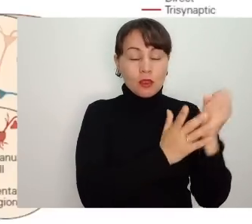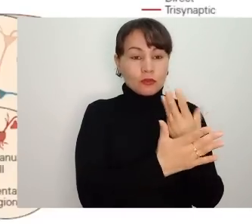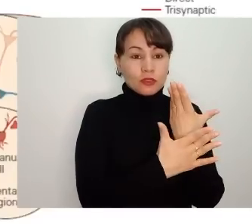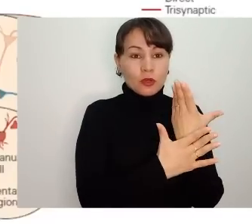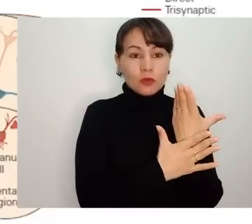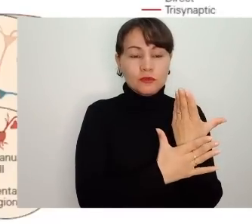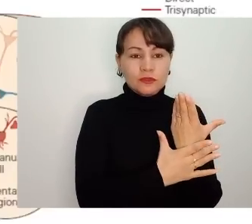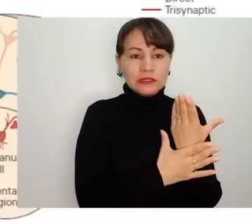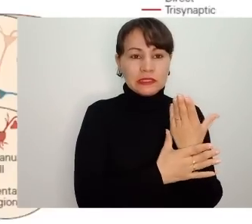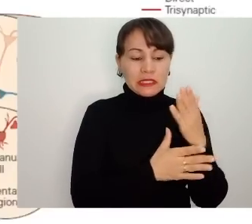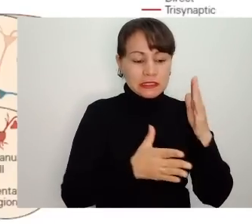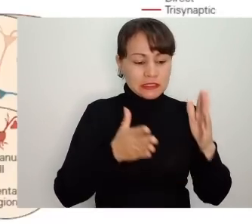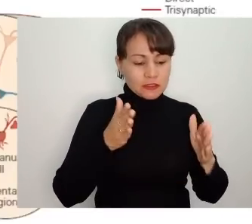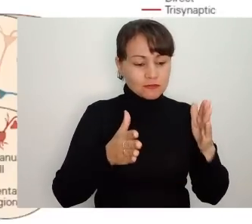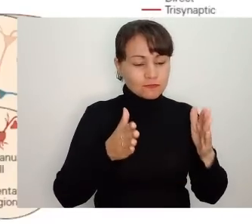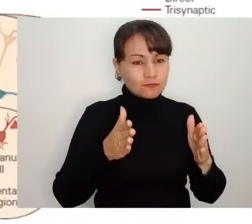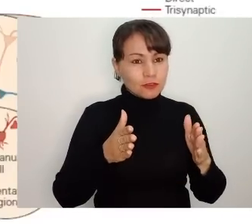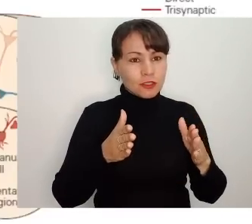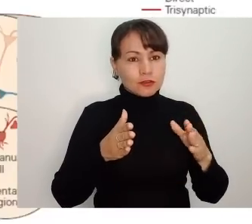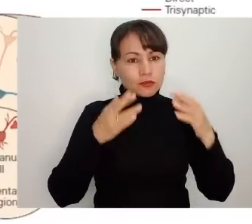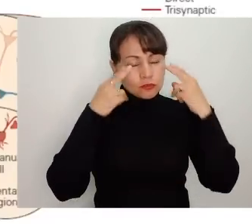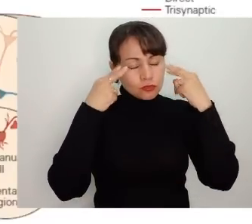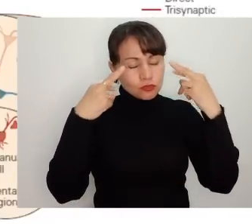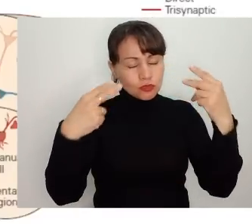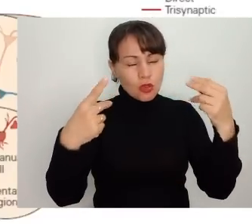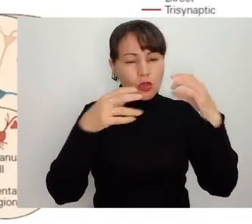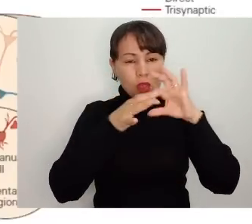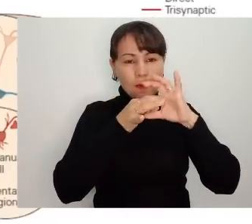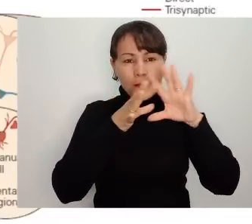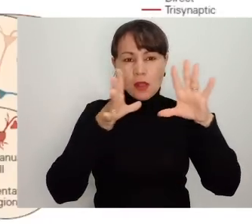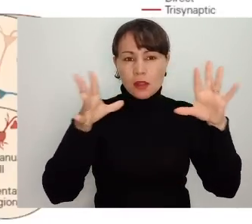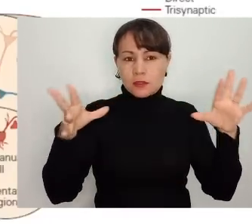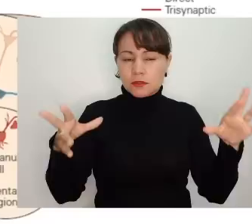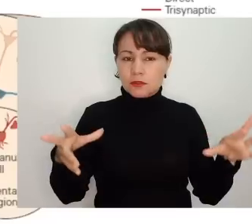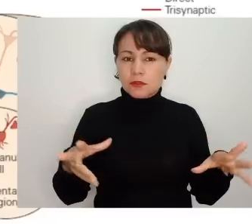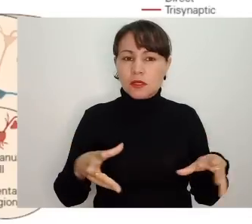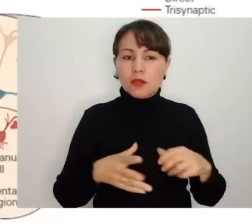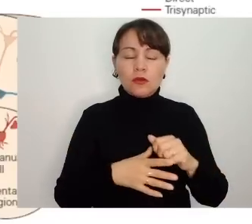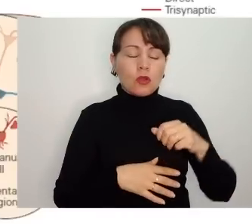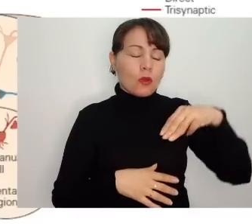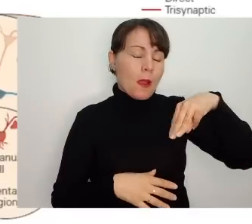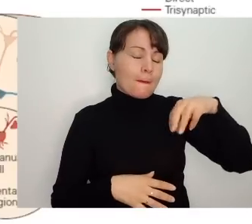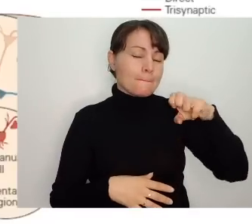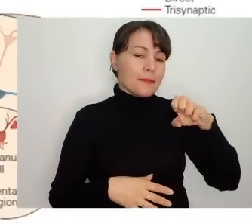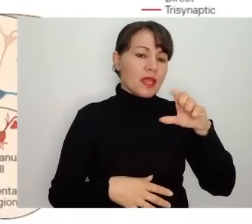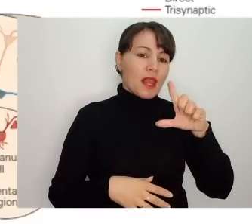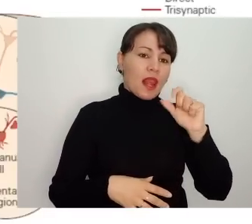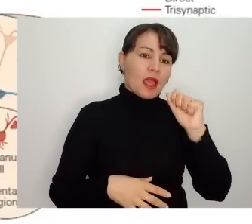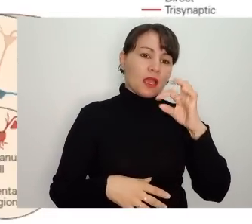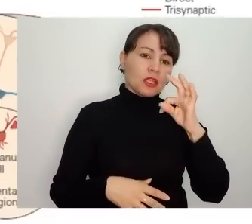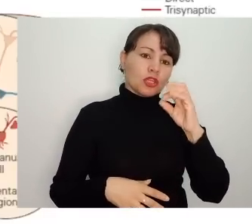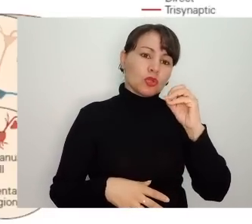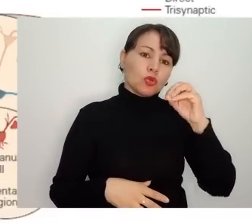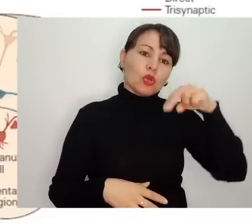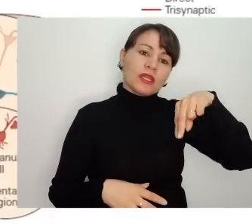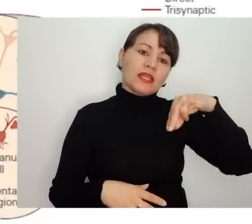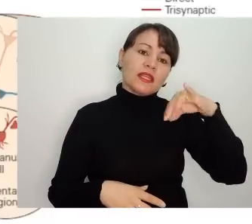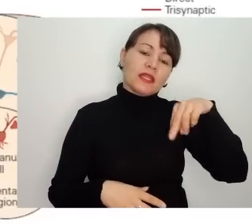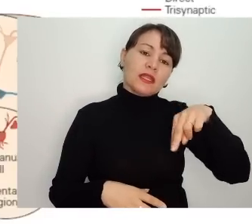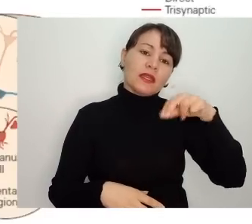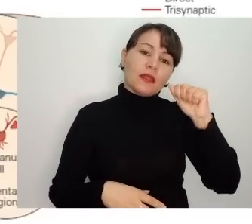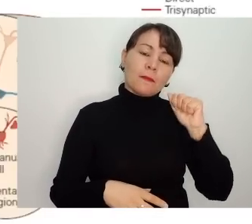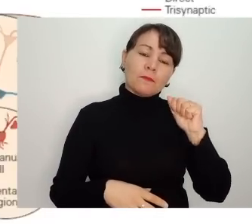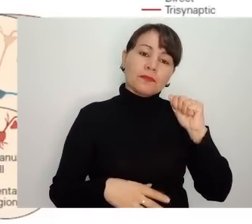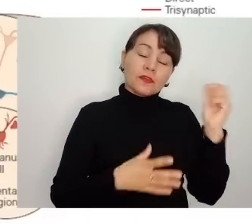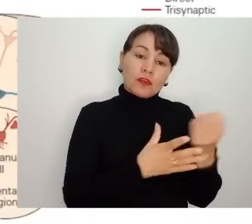onde acontece as fases do sono, a liberação de hormônios, como a melatonina, nós vamos, então,